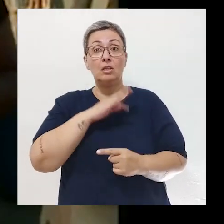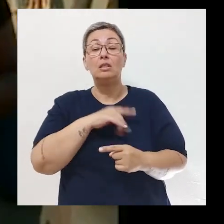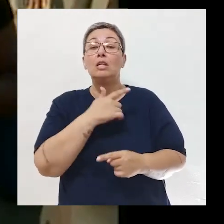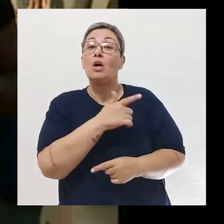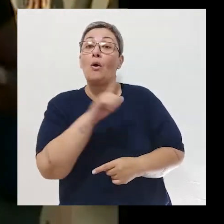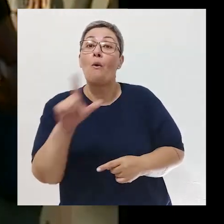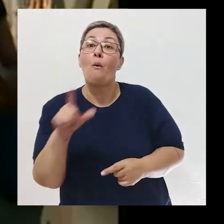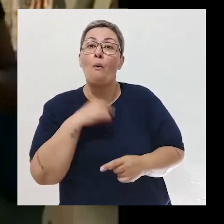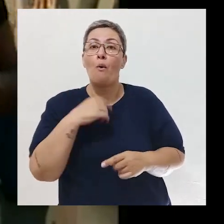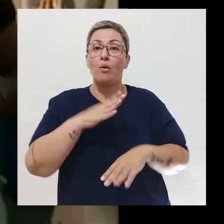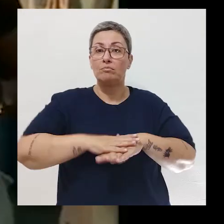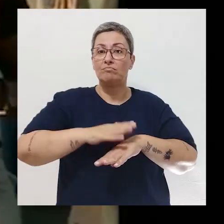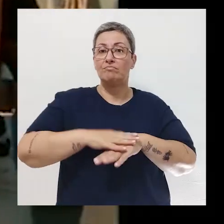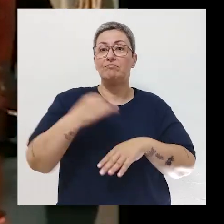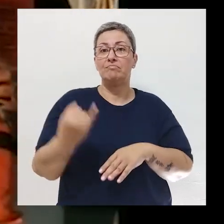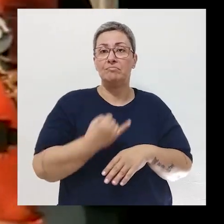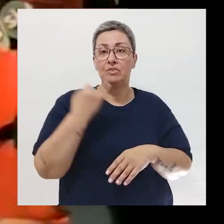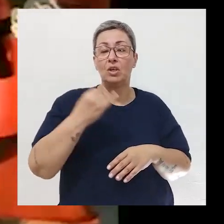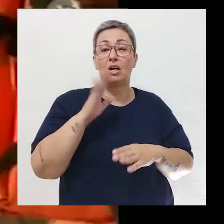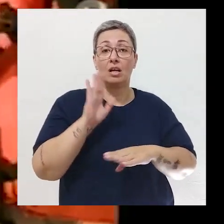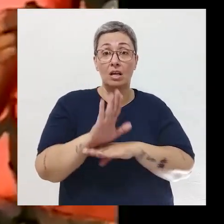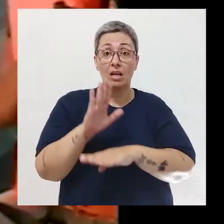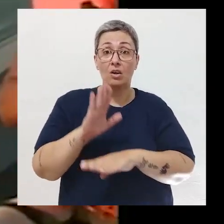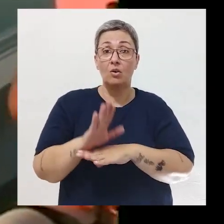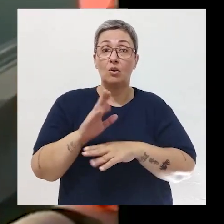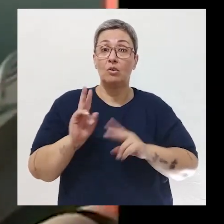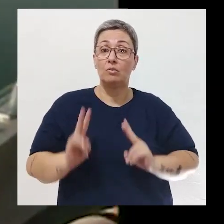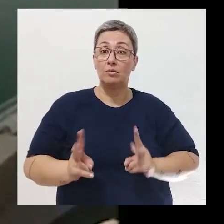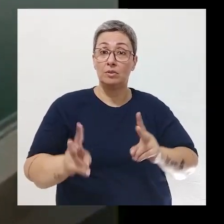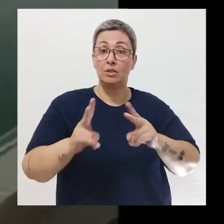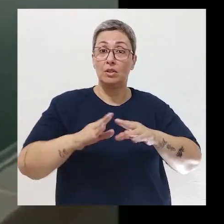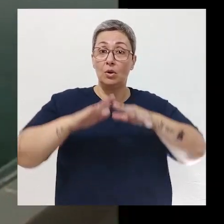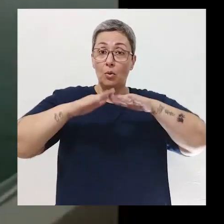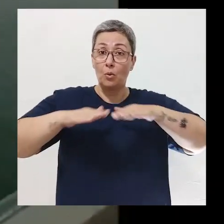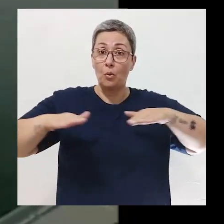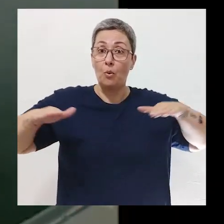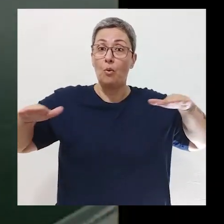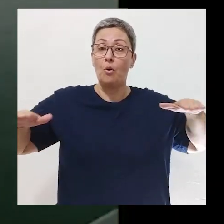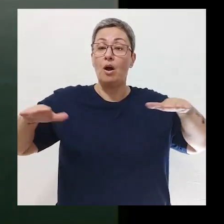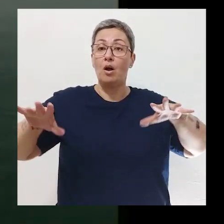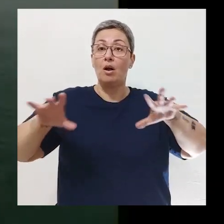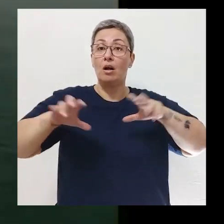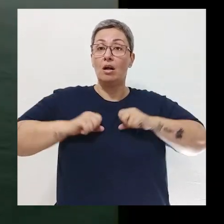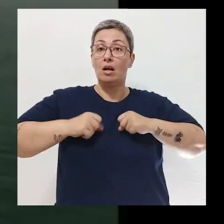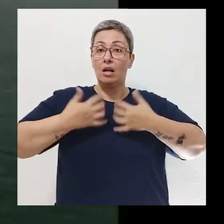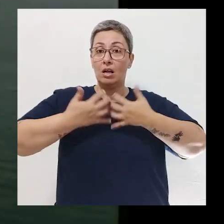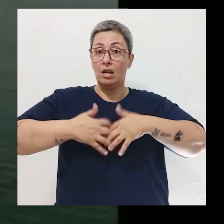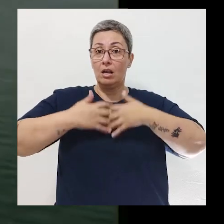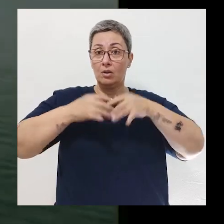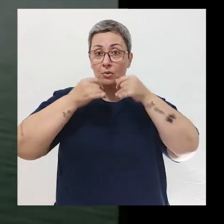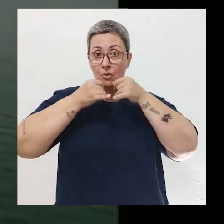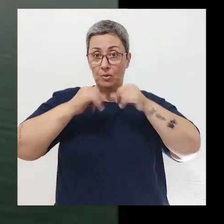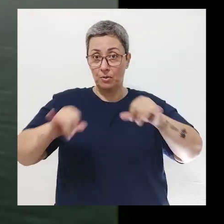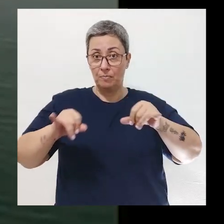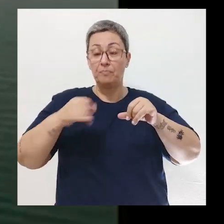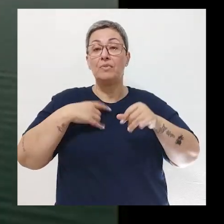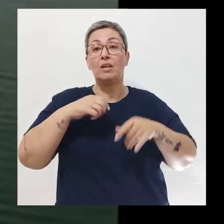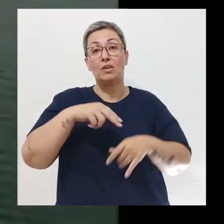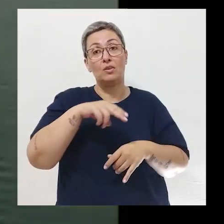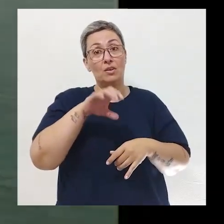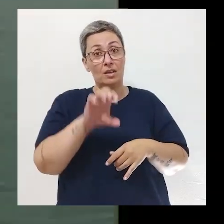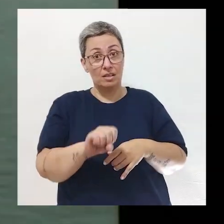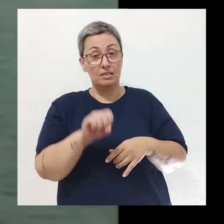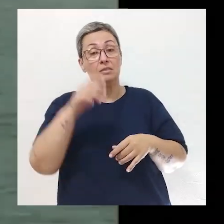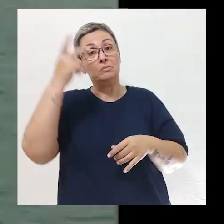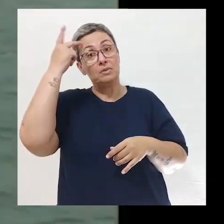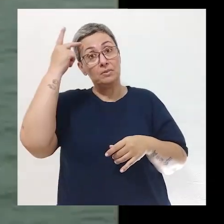Mas ele tem outro papel fundamental, que é ajudar a manter o nível dos reservatórios das usinas hidrelétricas do